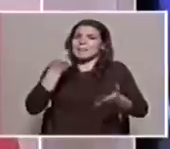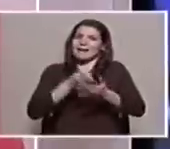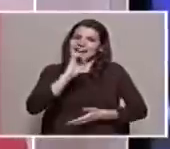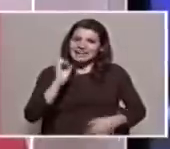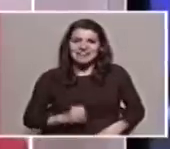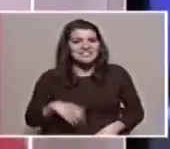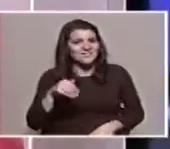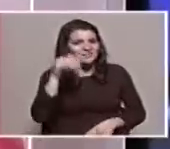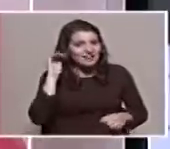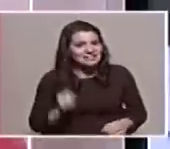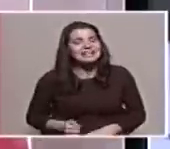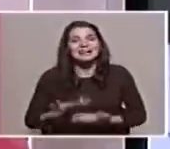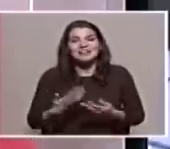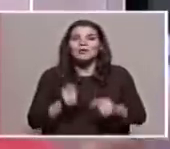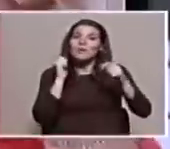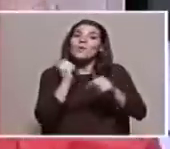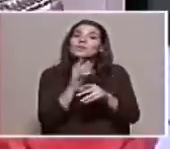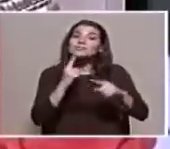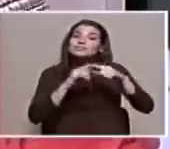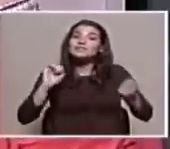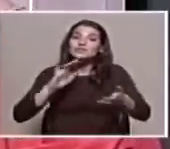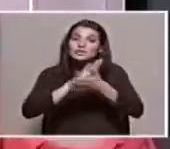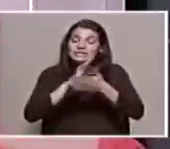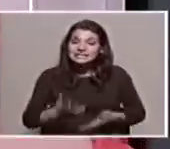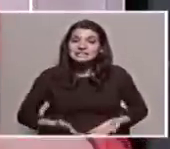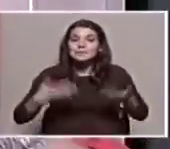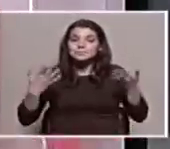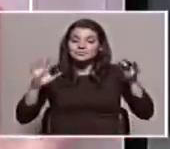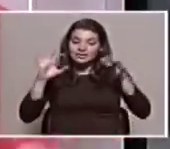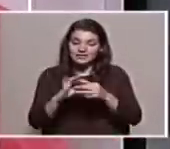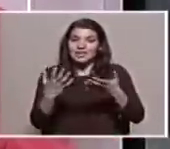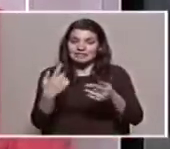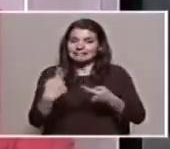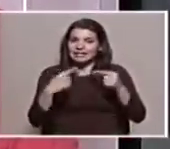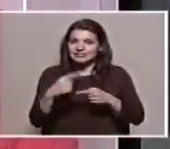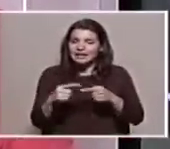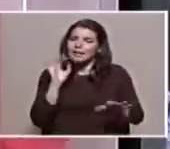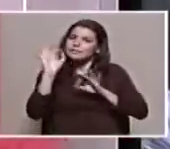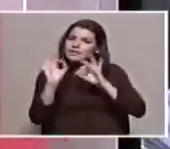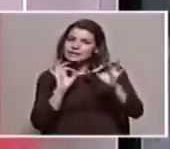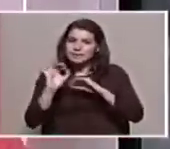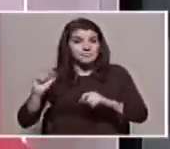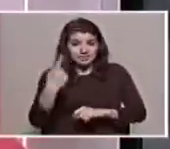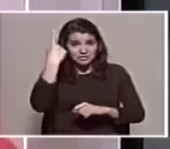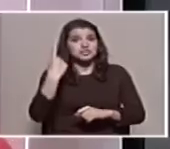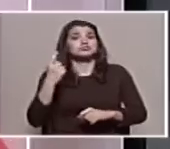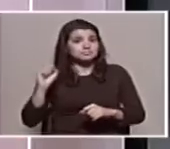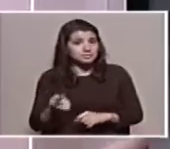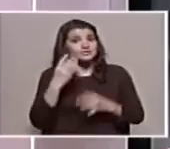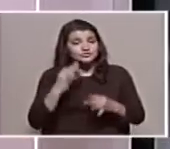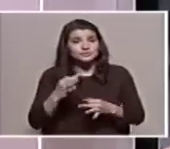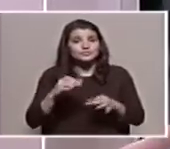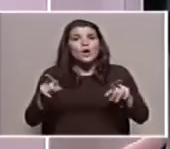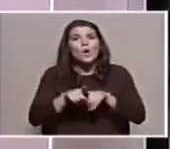dvida há uma outra boa notícia que tem a ver com o facto de haver uma terapia à partida Pioneira não é